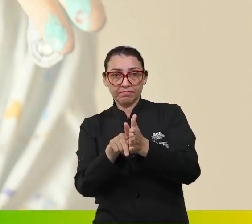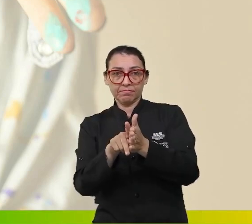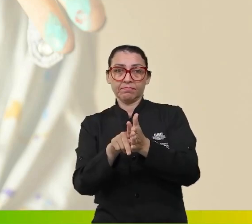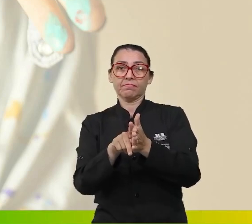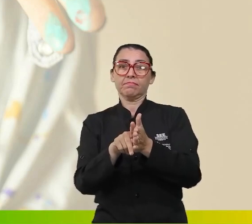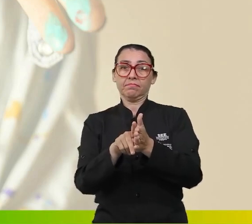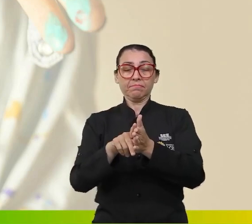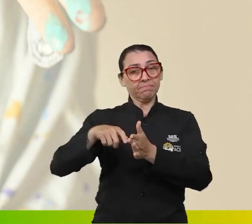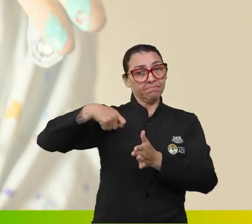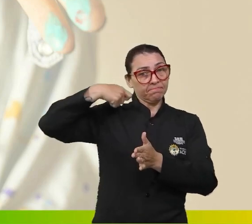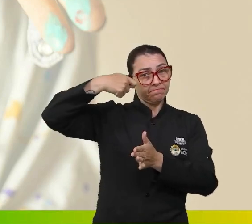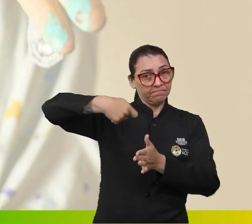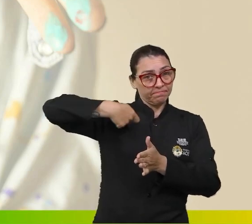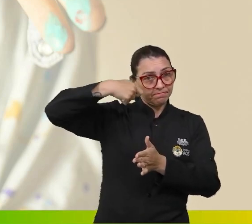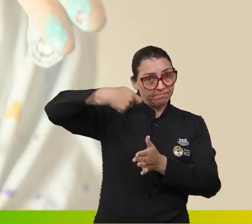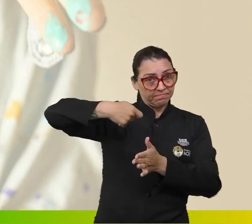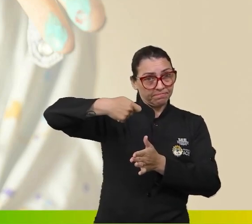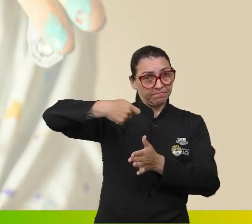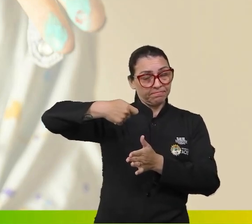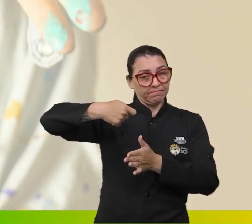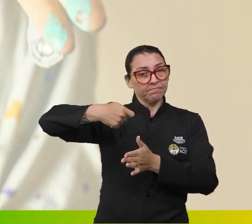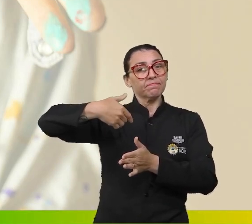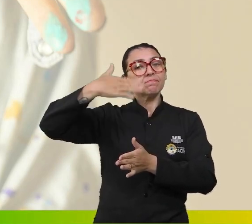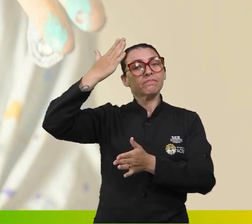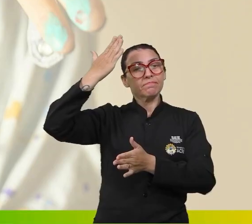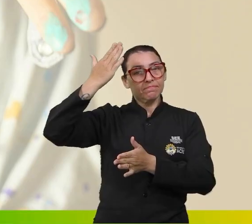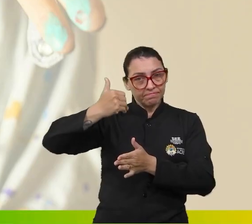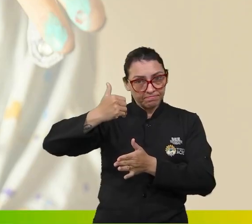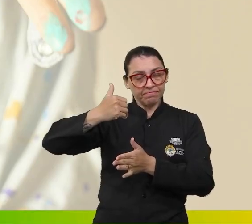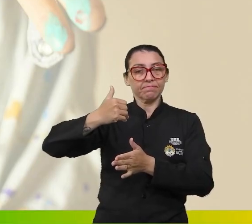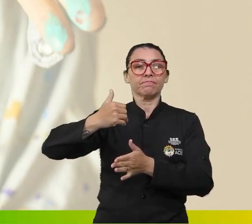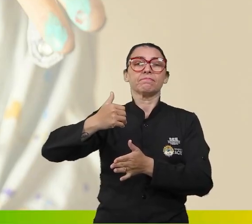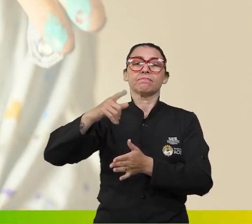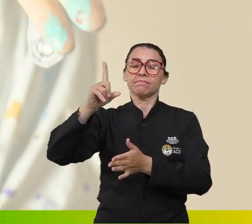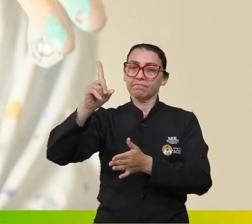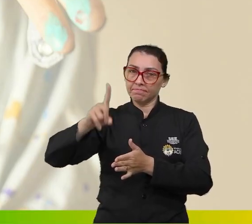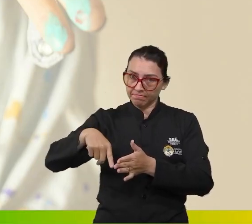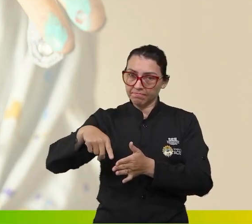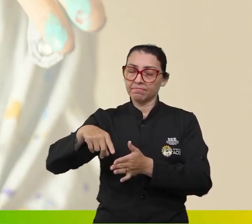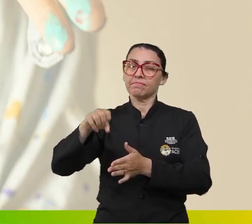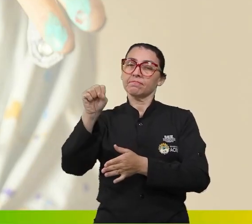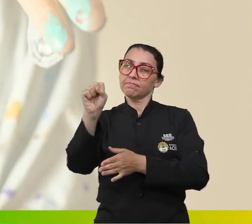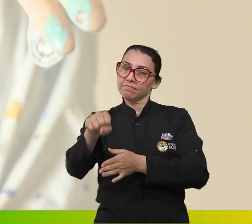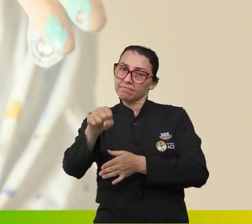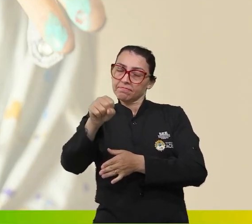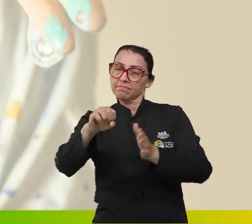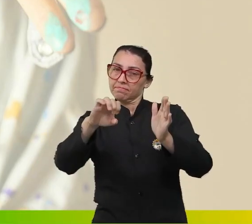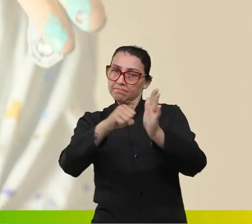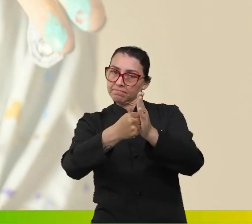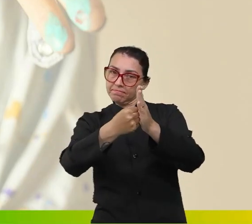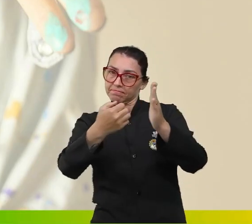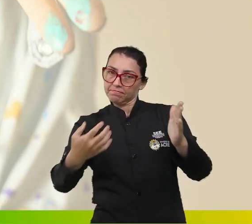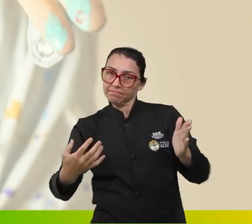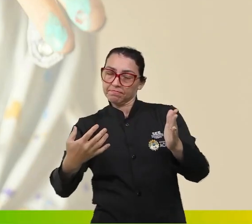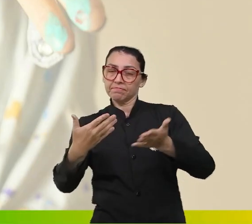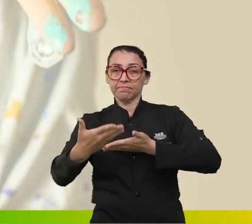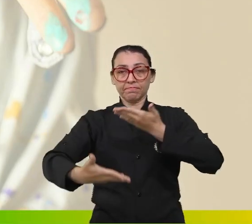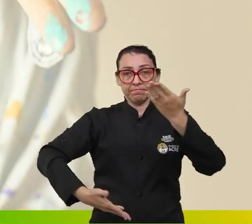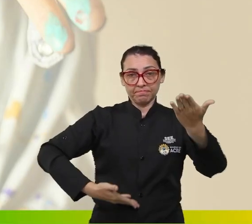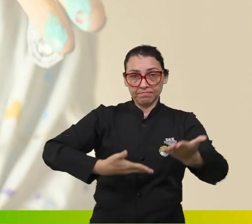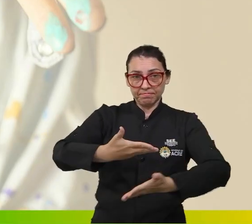discurso artístico. Então, a gente sabe que a efemeridade aqui é uma das características da